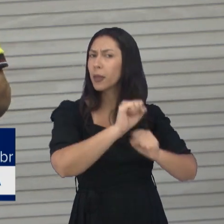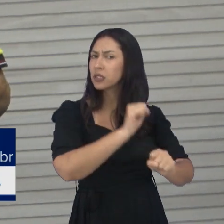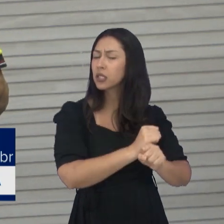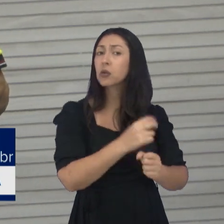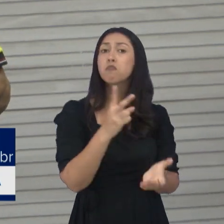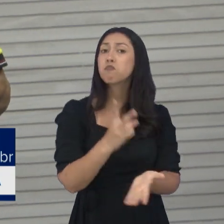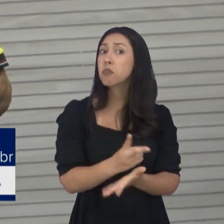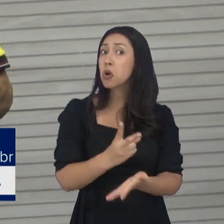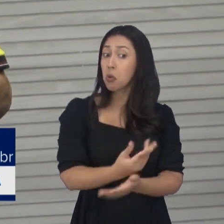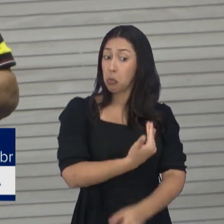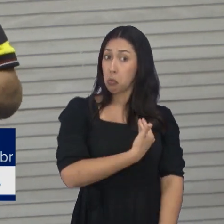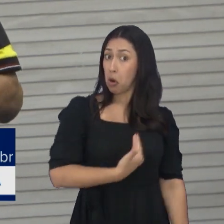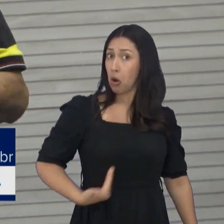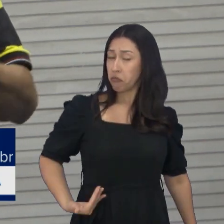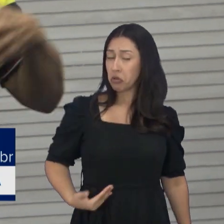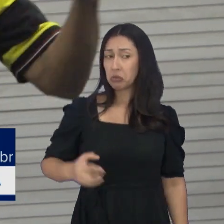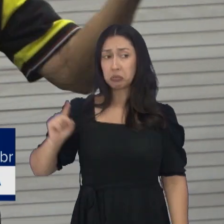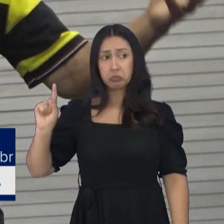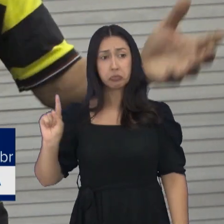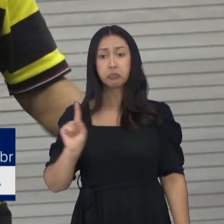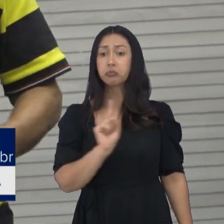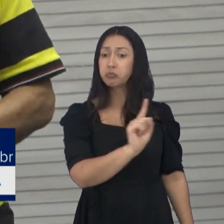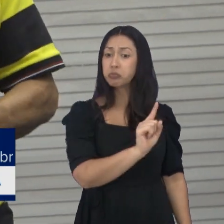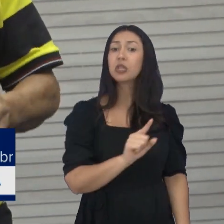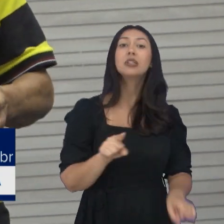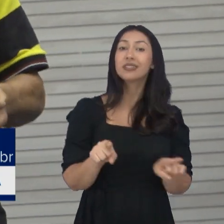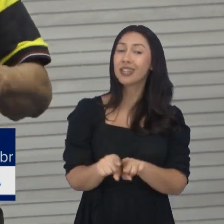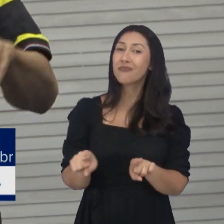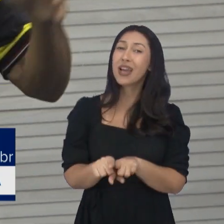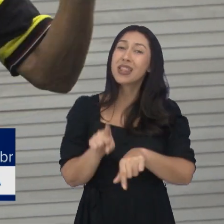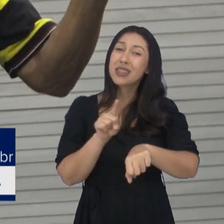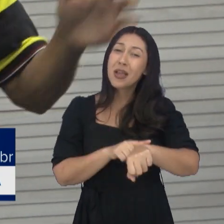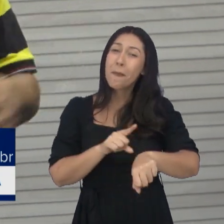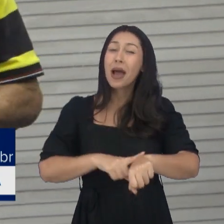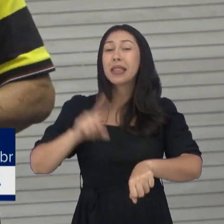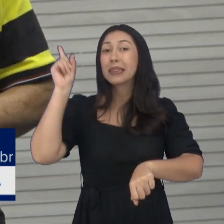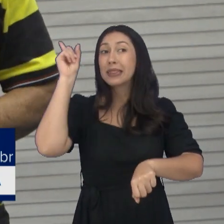governador teve aí, num momento, inclusive, turbulento, né,